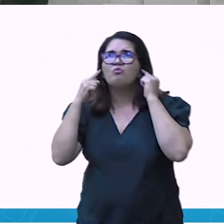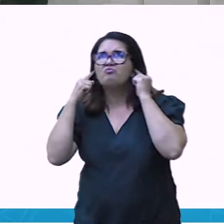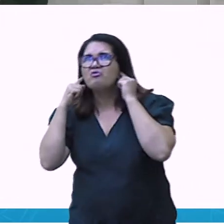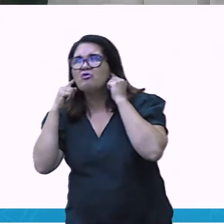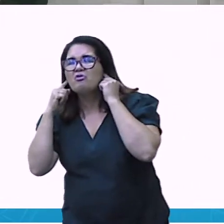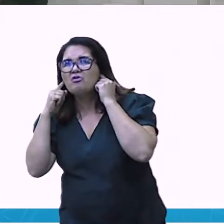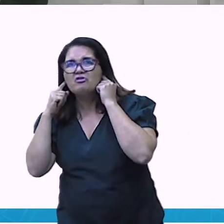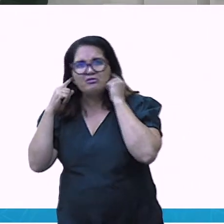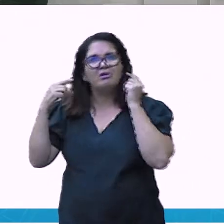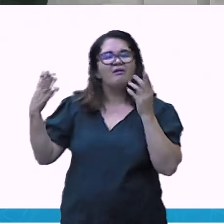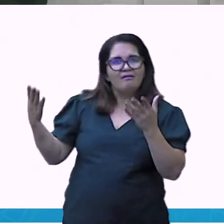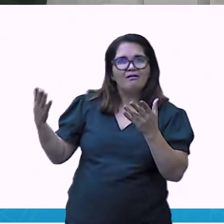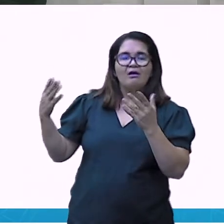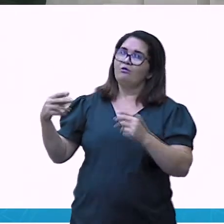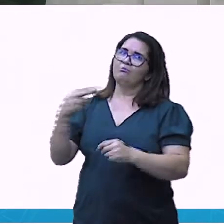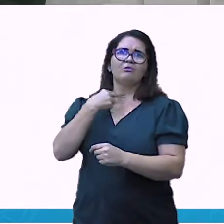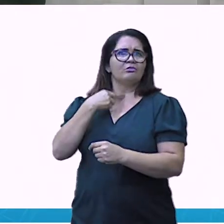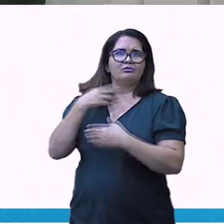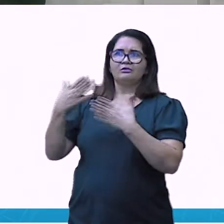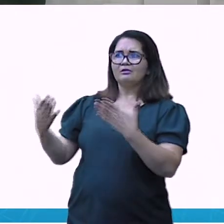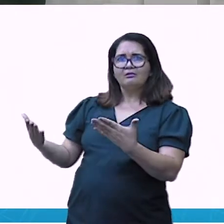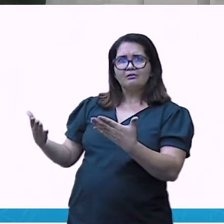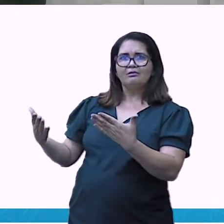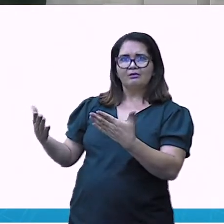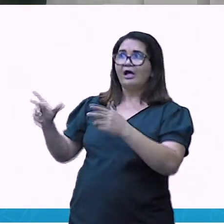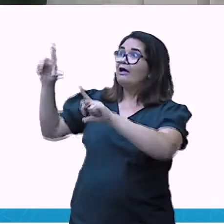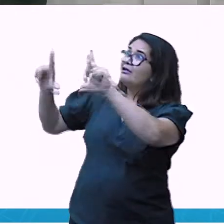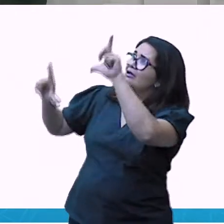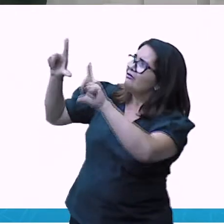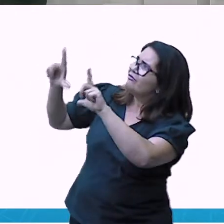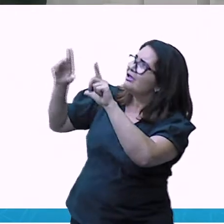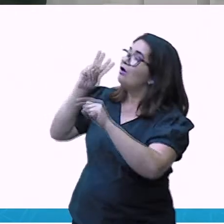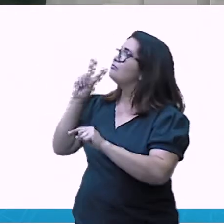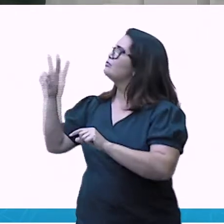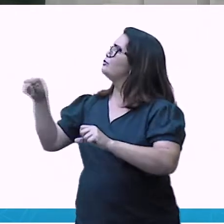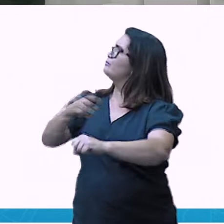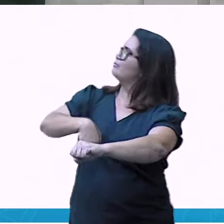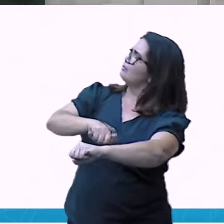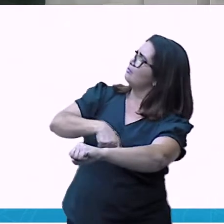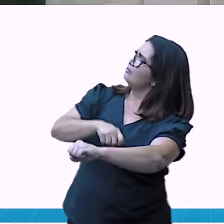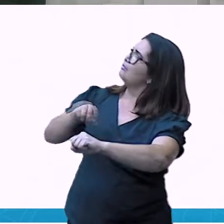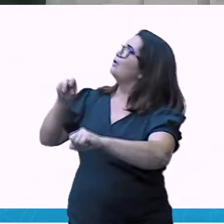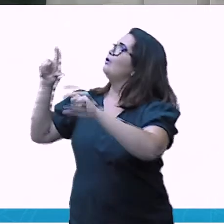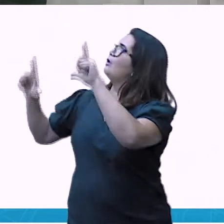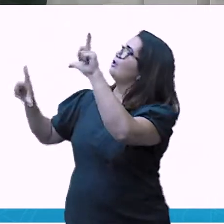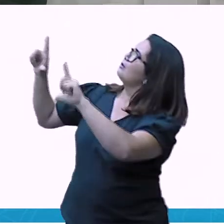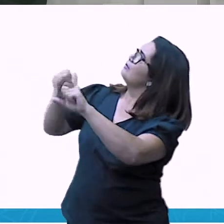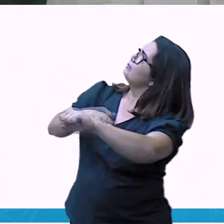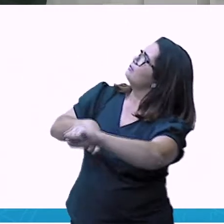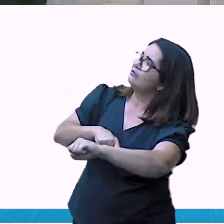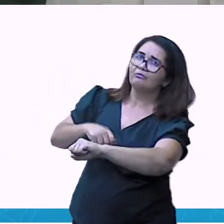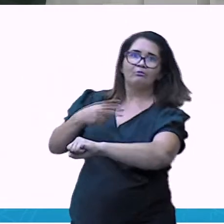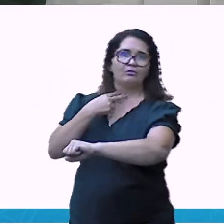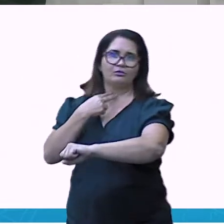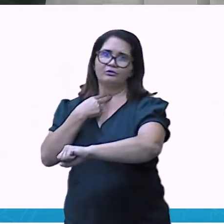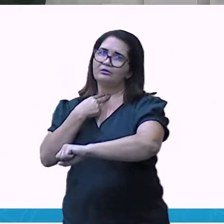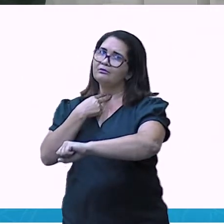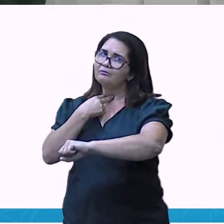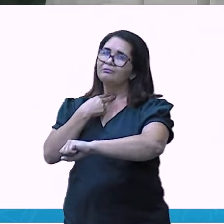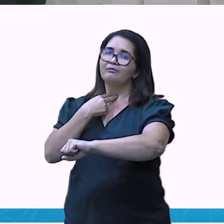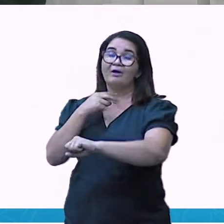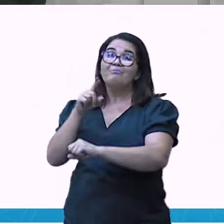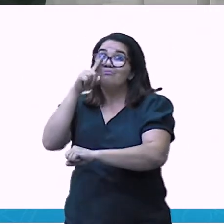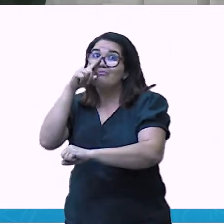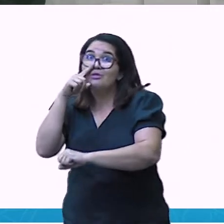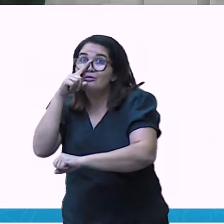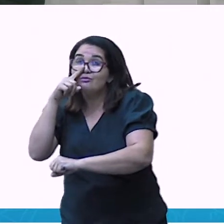Mas, basta eu somente praticar uma atividade que é possível um acidente doméstico. Mas